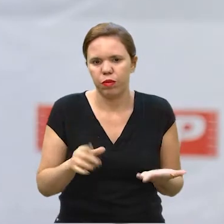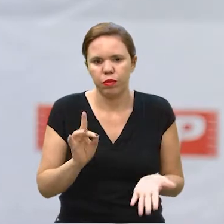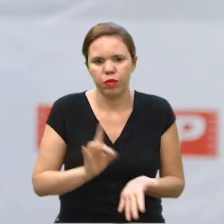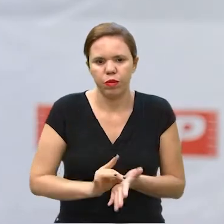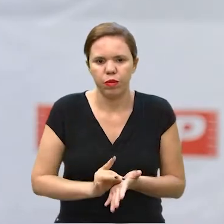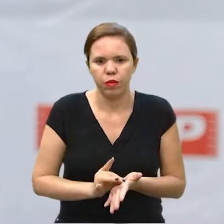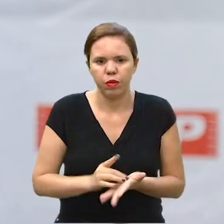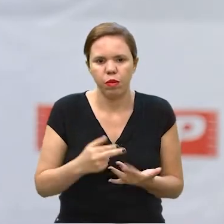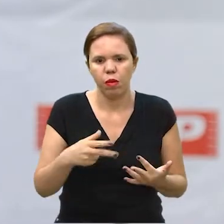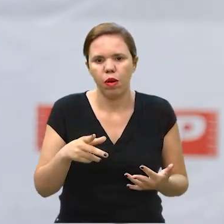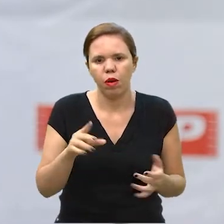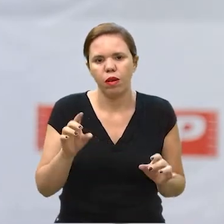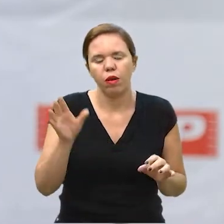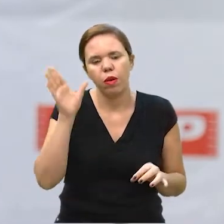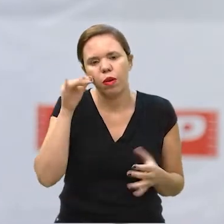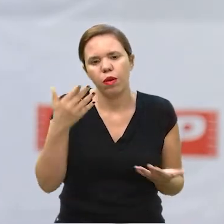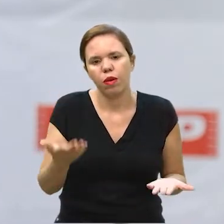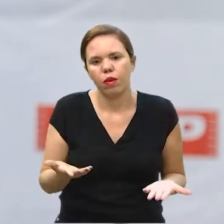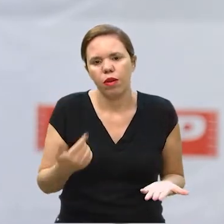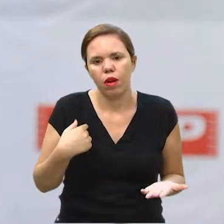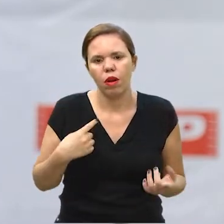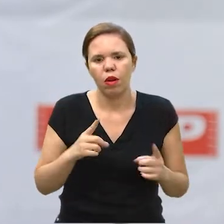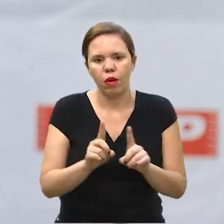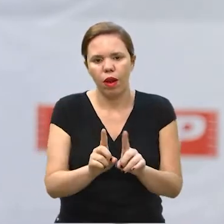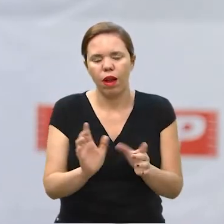coisa meio curiosa, porque quando eu casei,